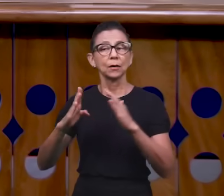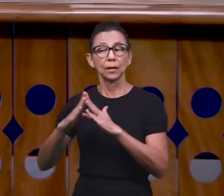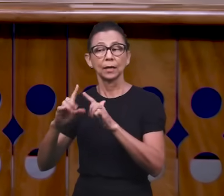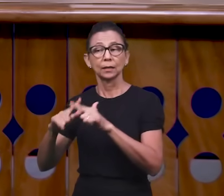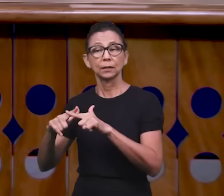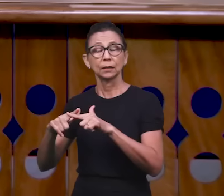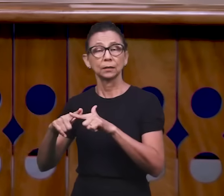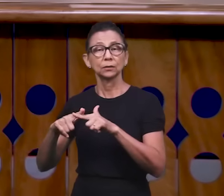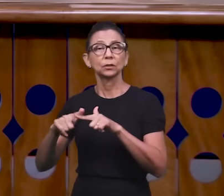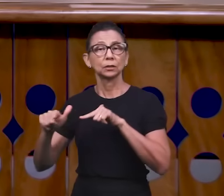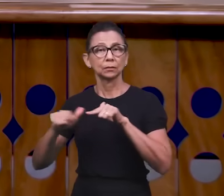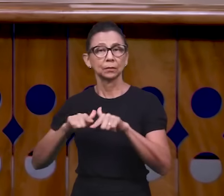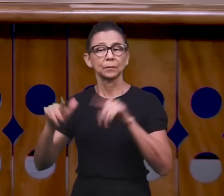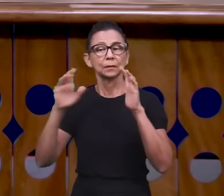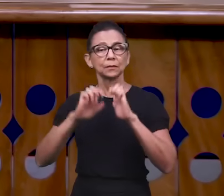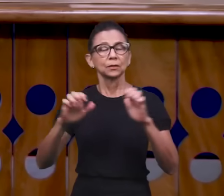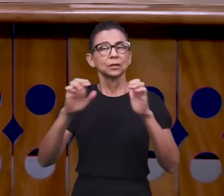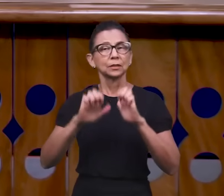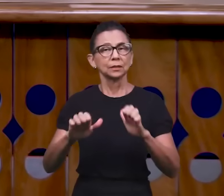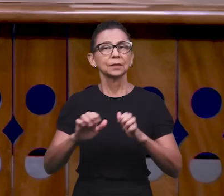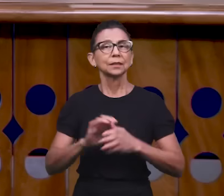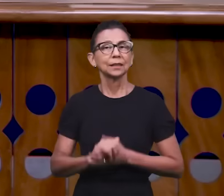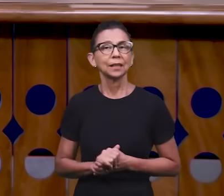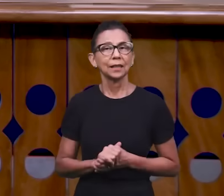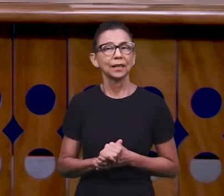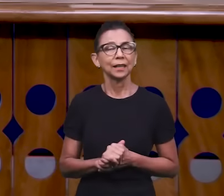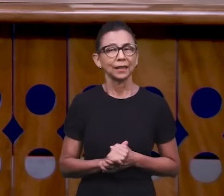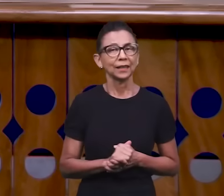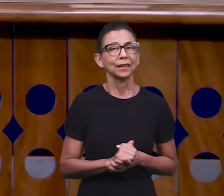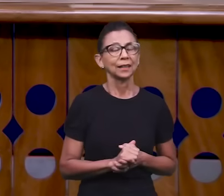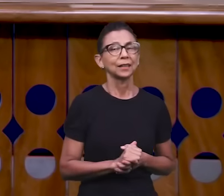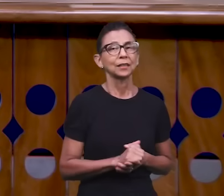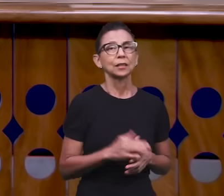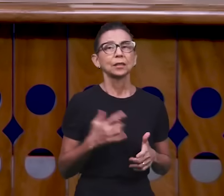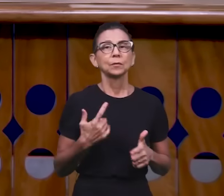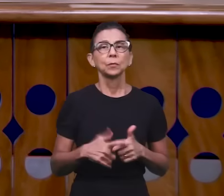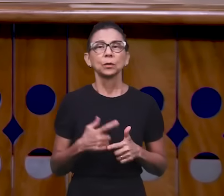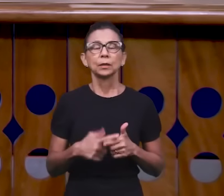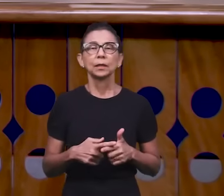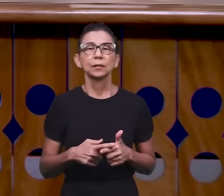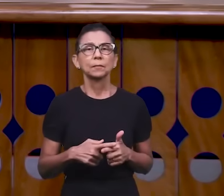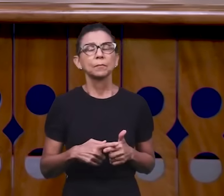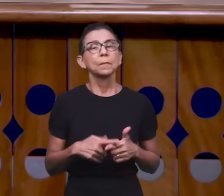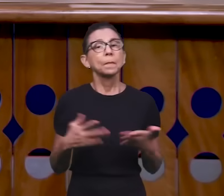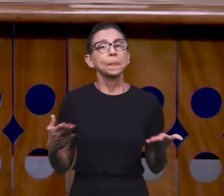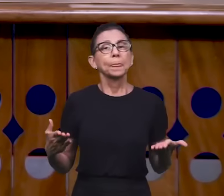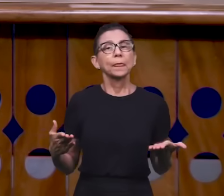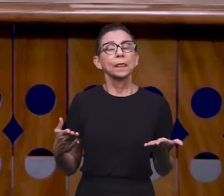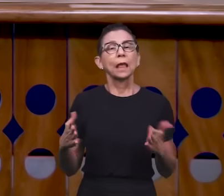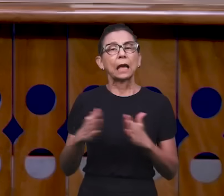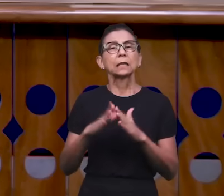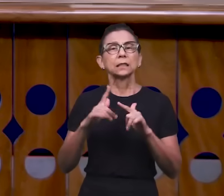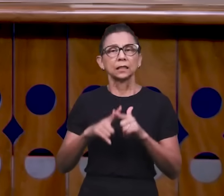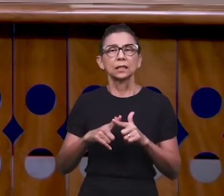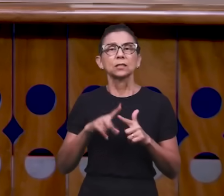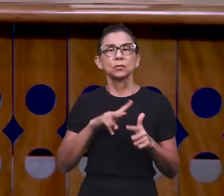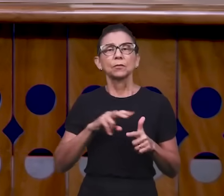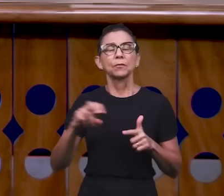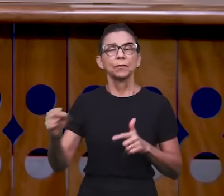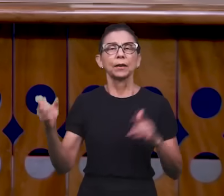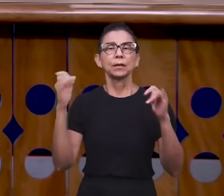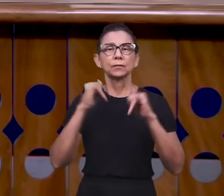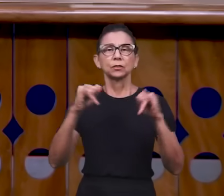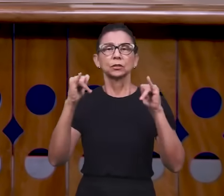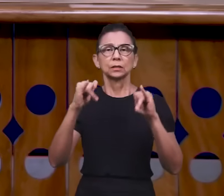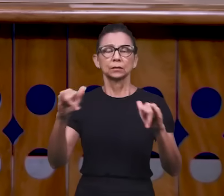proclamação que daqui a alguns dias iremos fazer para o mundo inteiro, como temos feito por ordem do Senhor. Depois, a expressão do